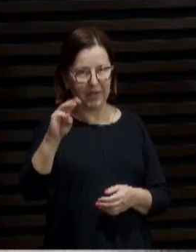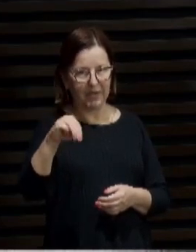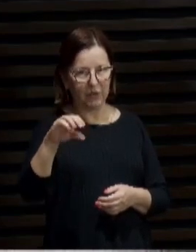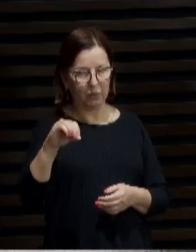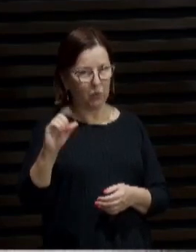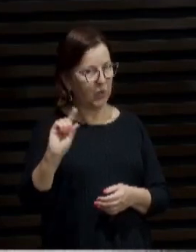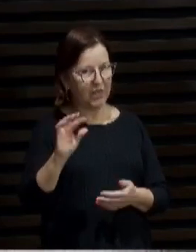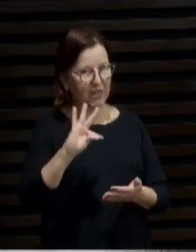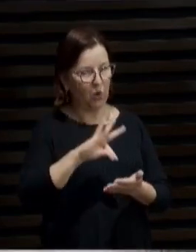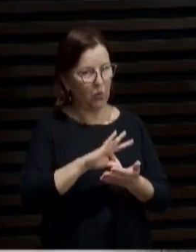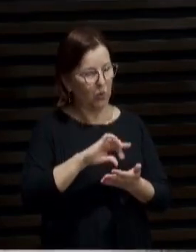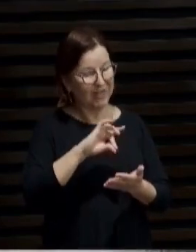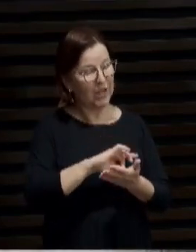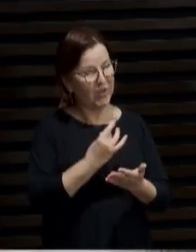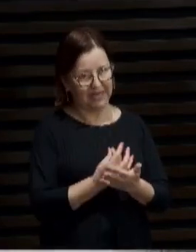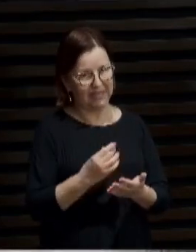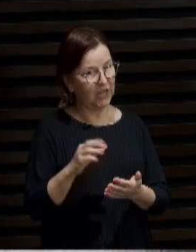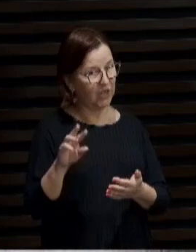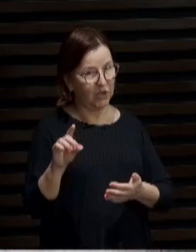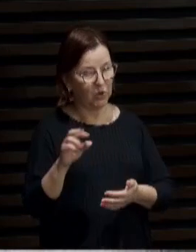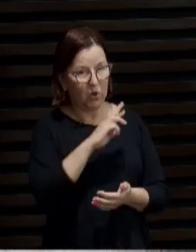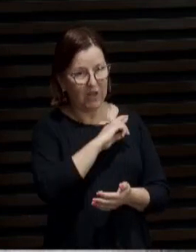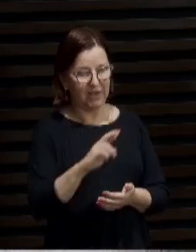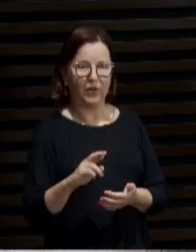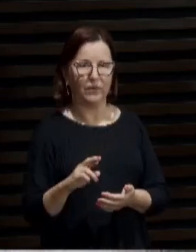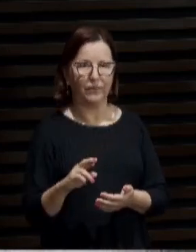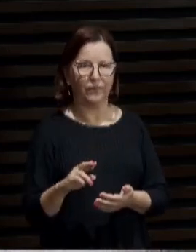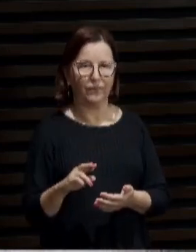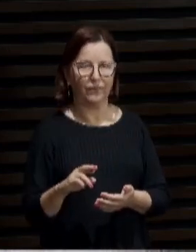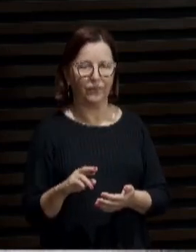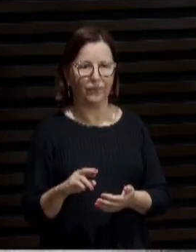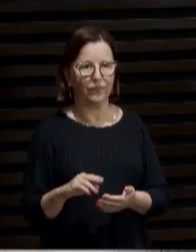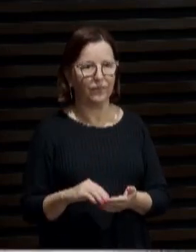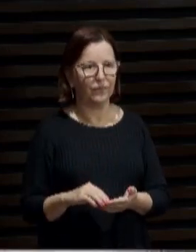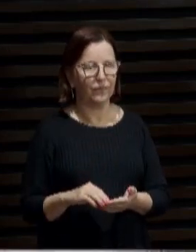Né? Kardecismo não é heresia, é outra religião. Nós não temos nada a ver com kardecismo.